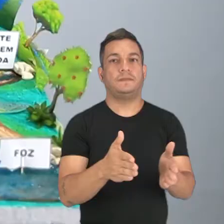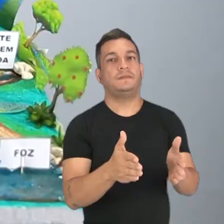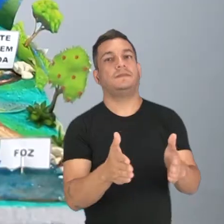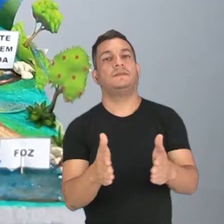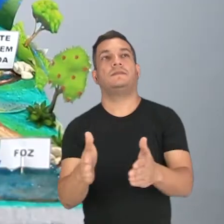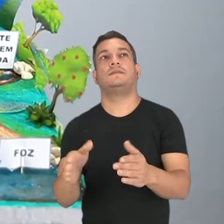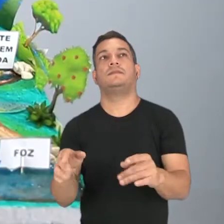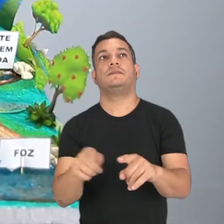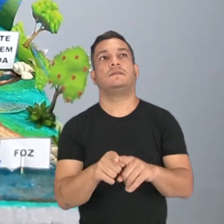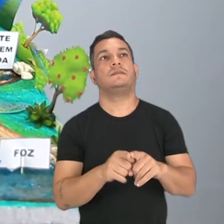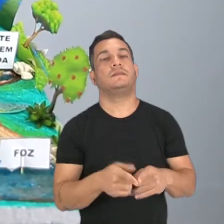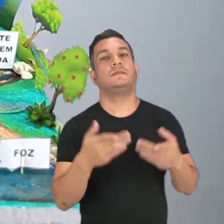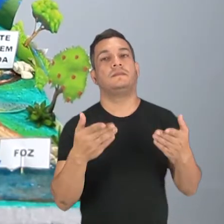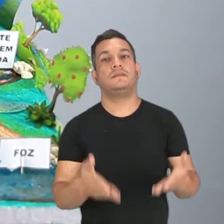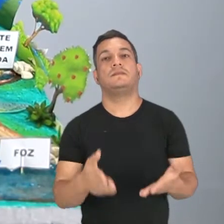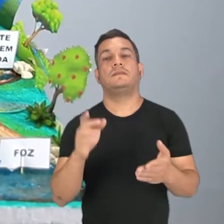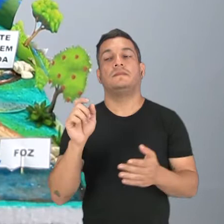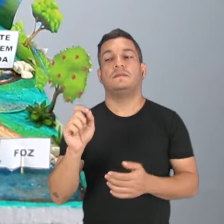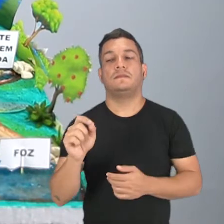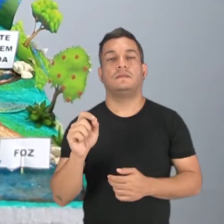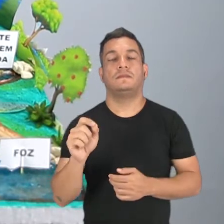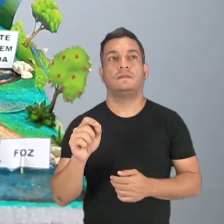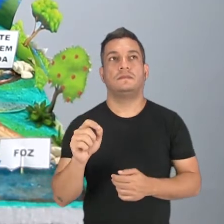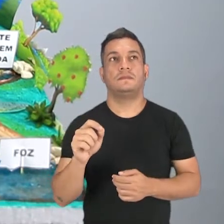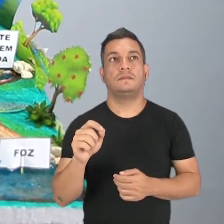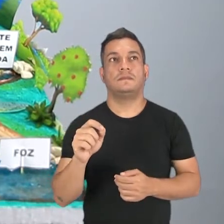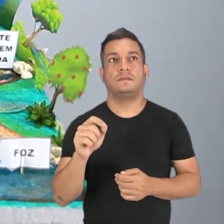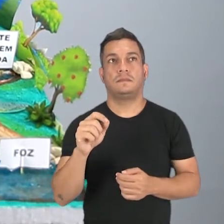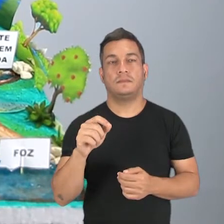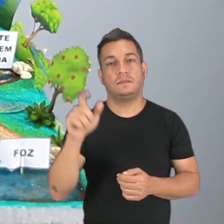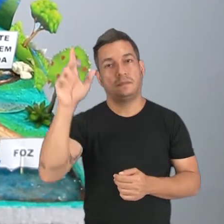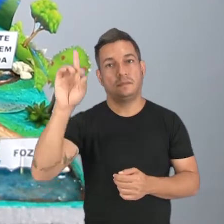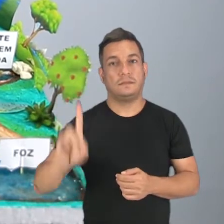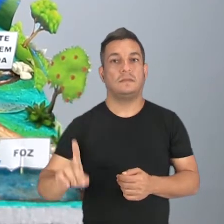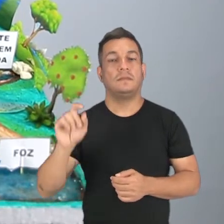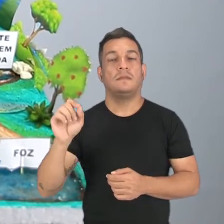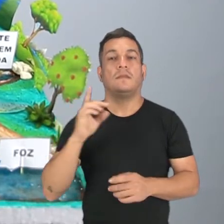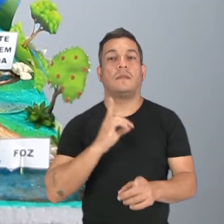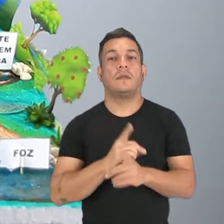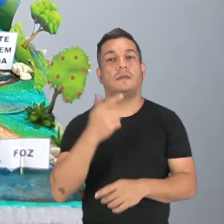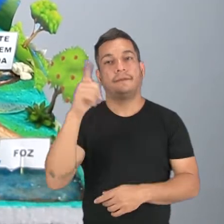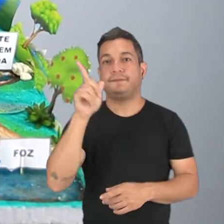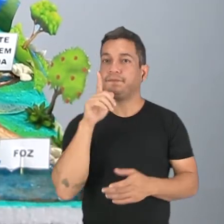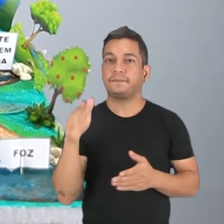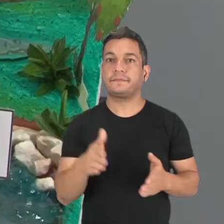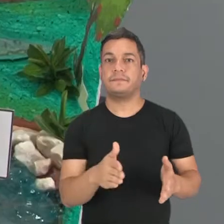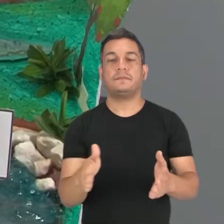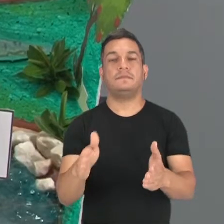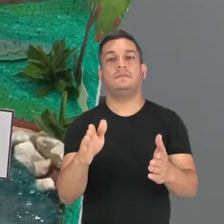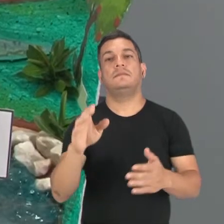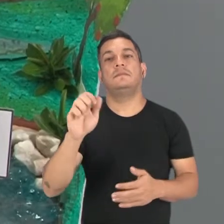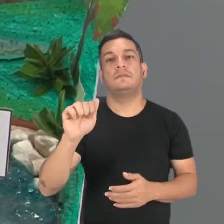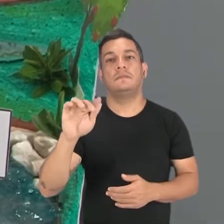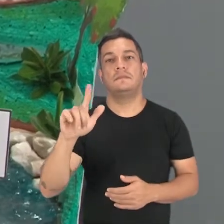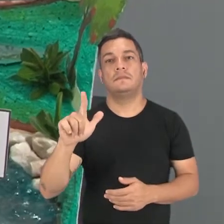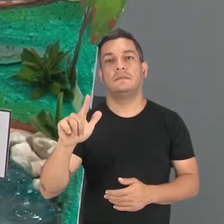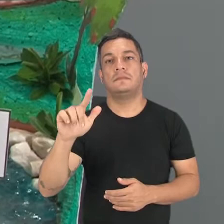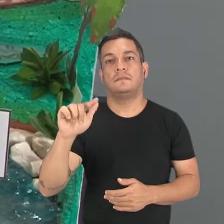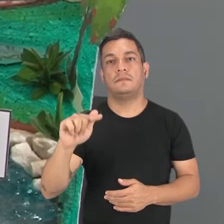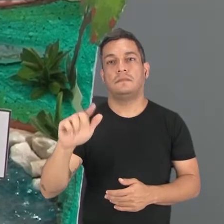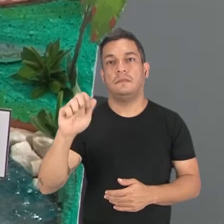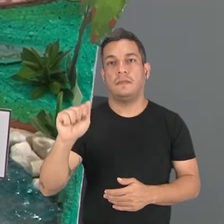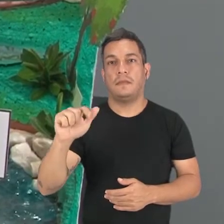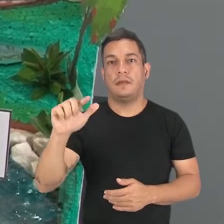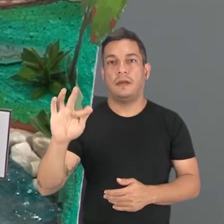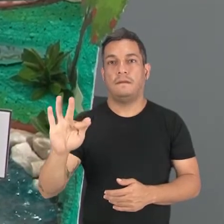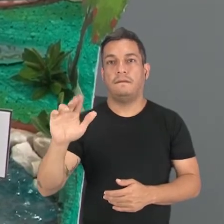curso e chega aqui na margem direita, ele encontra um outro rio chamado de afluente.